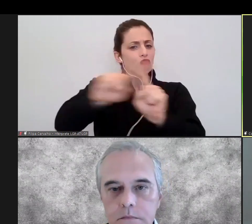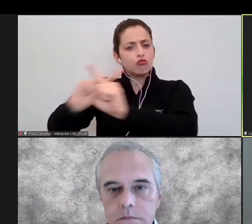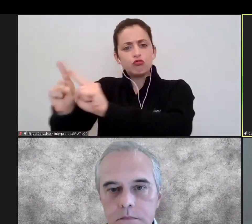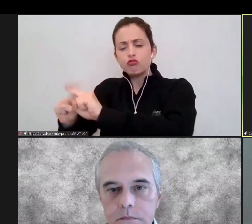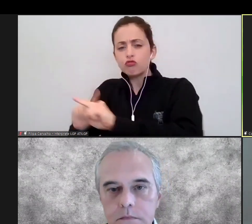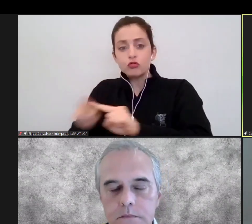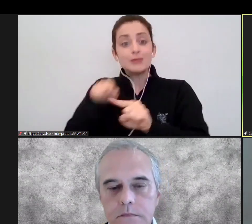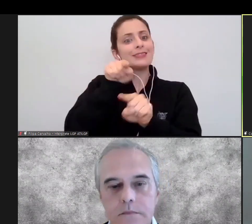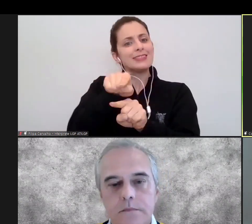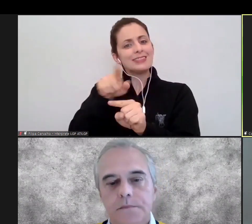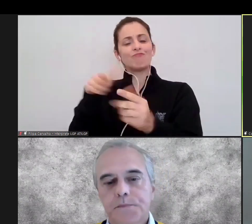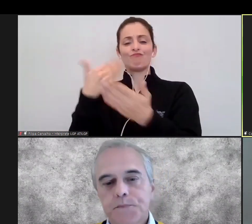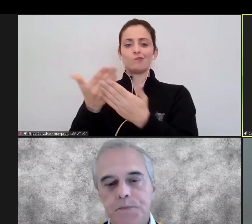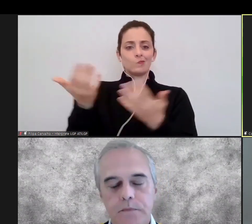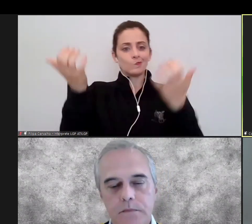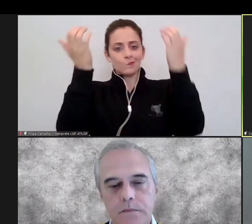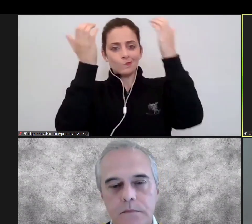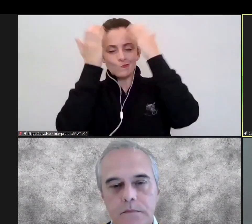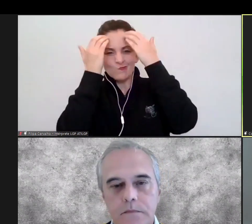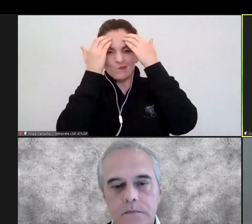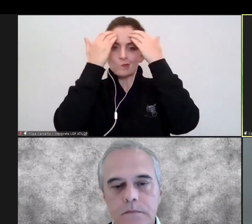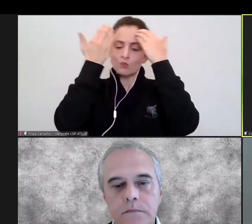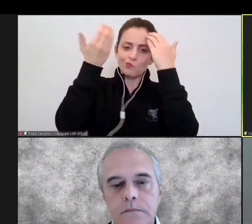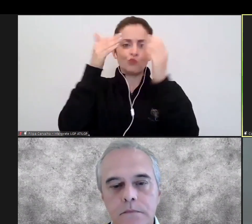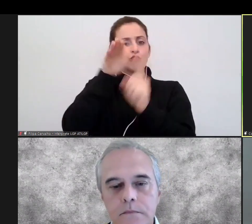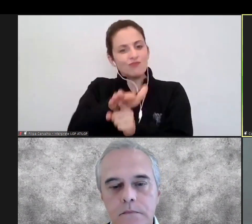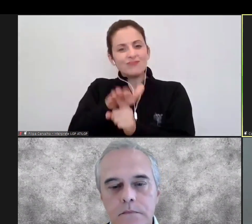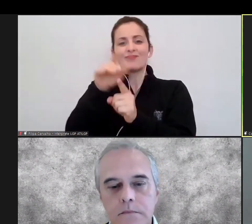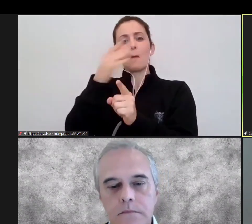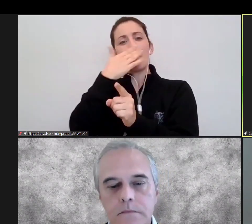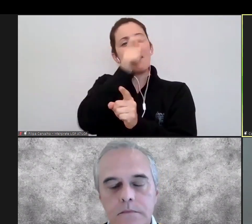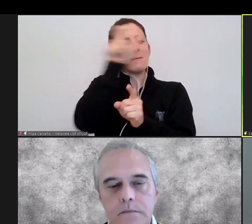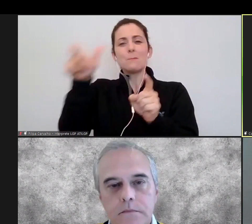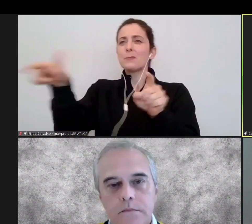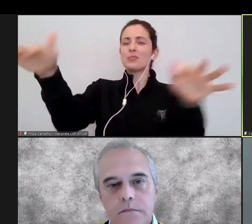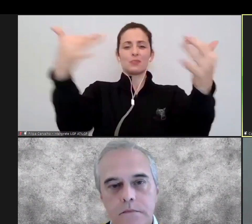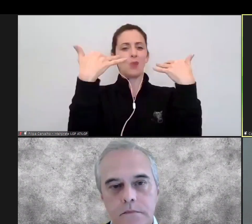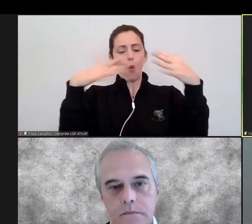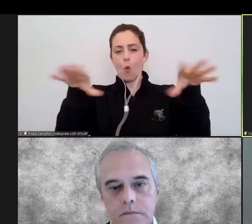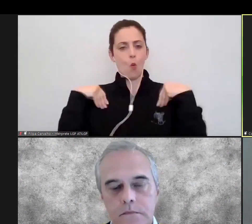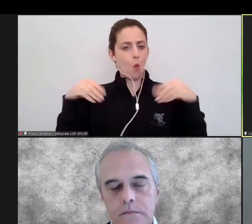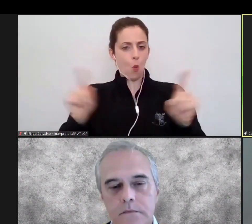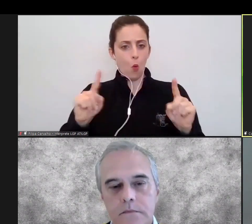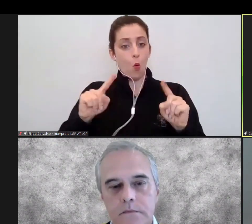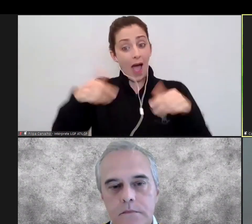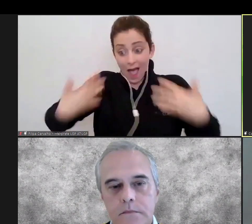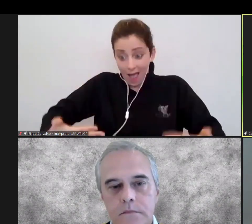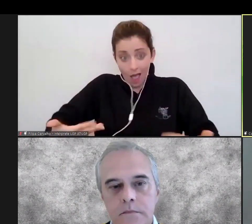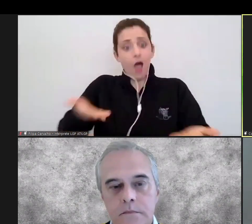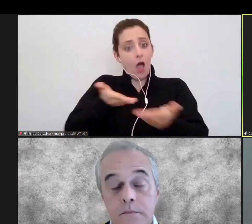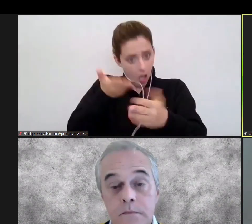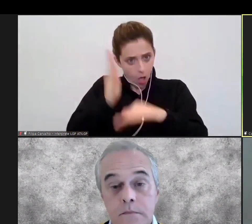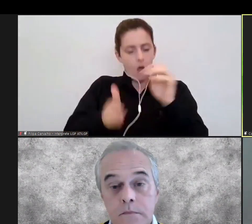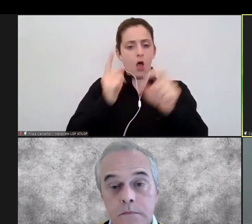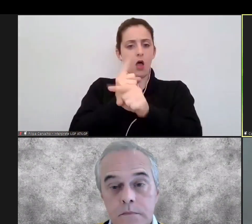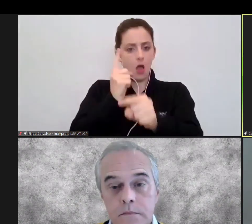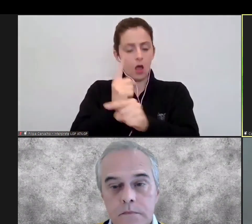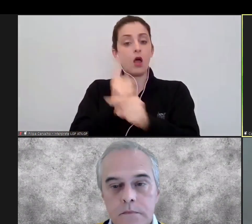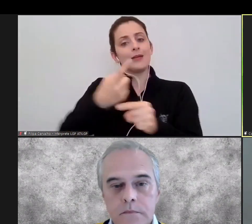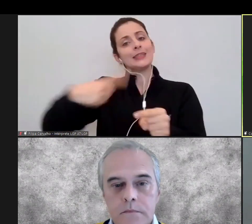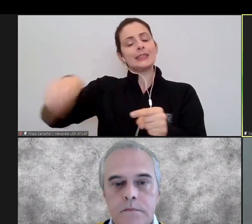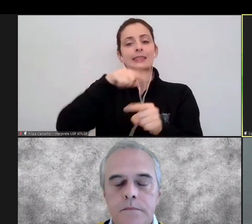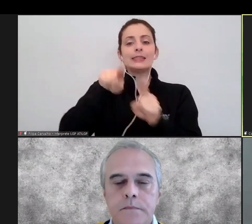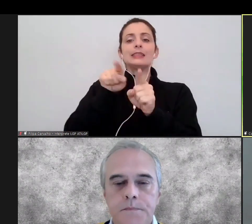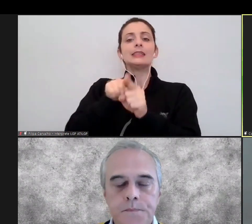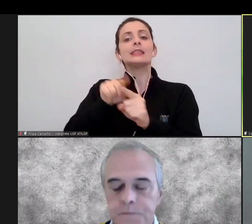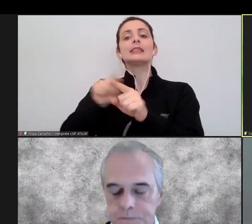produção intelectual que não é muito bem vista, não é muito bem aceita, ainda hoje isto acontece. Portanto, aqui entramos na questão da ascensão social, não vale a